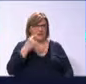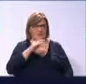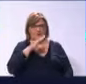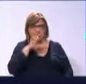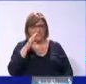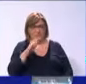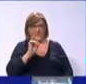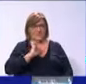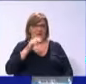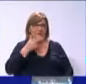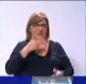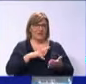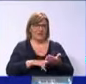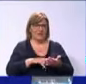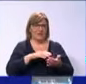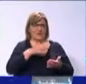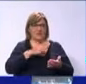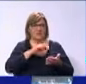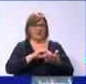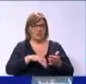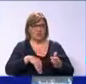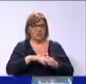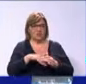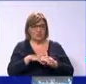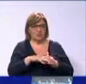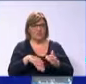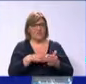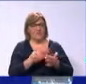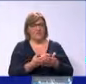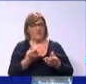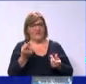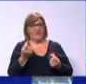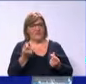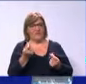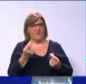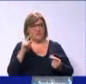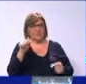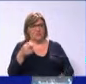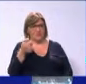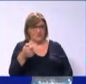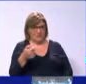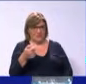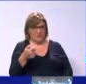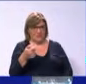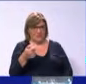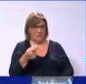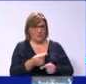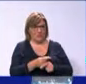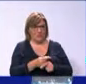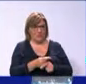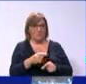versão e na sua razão do que contratar o jogador que foi determinado valor um milhão e meio a compra